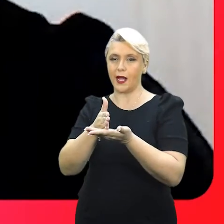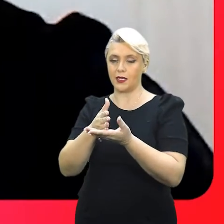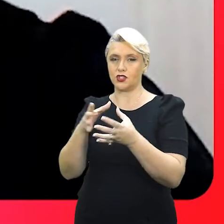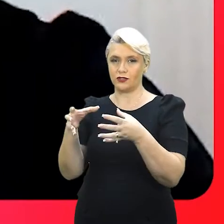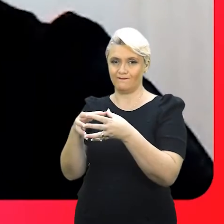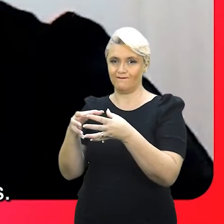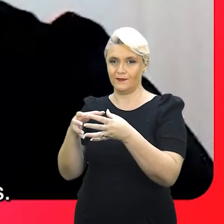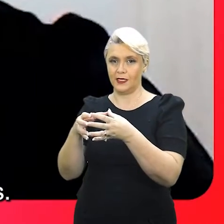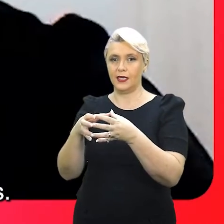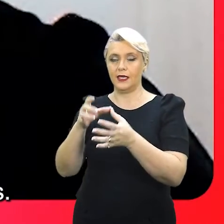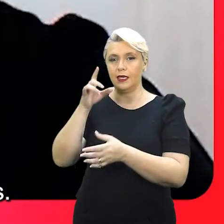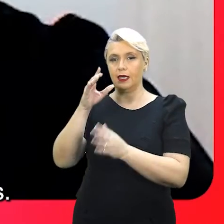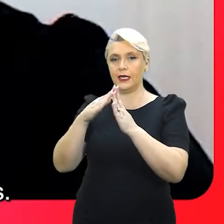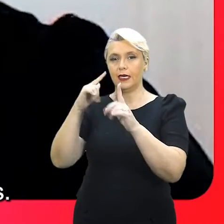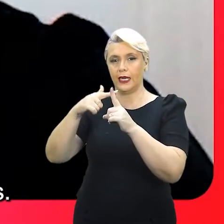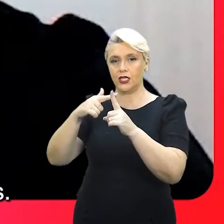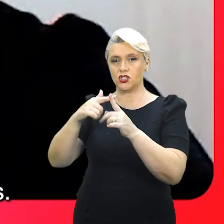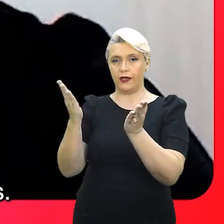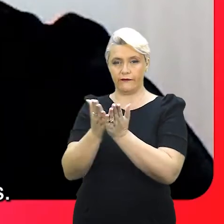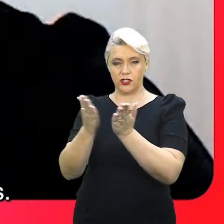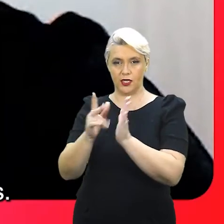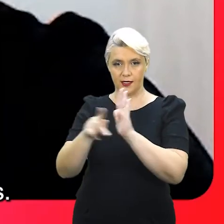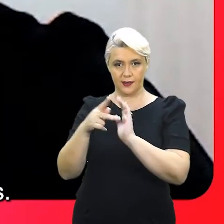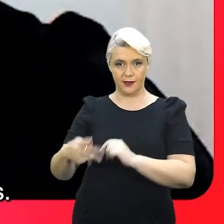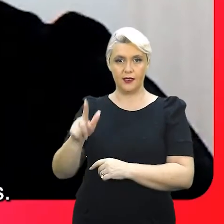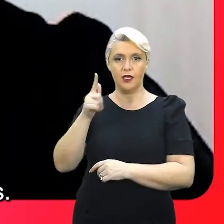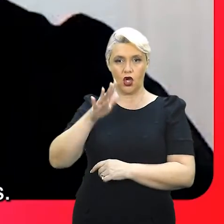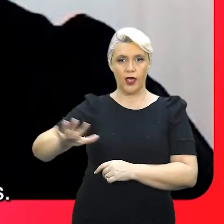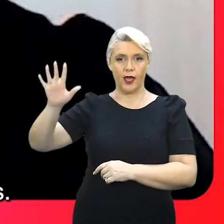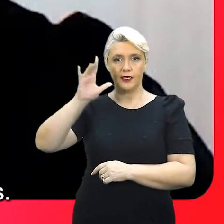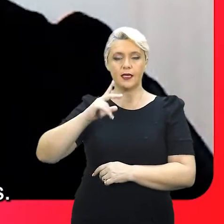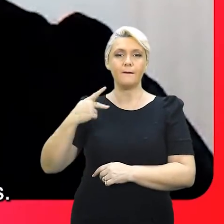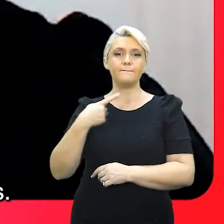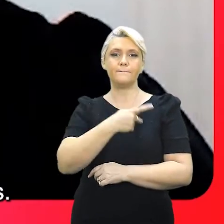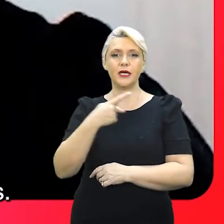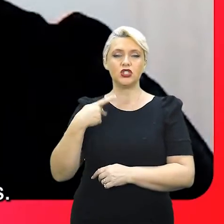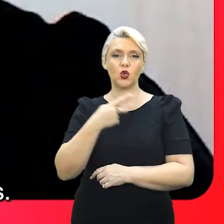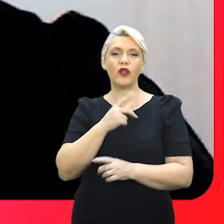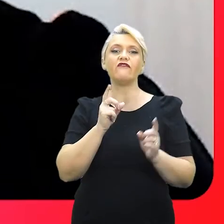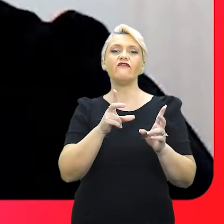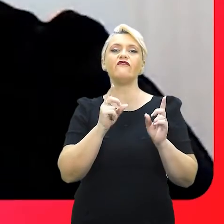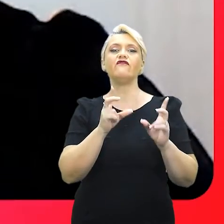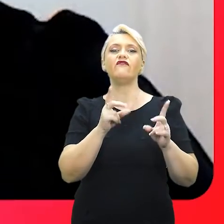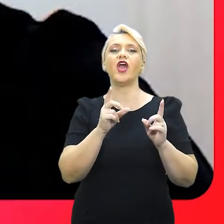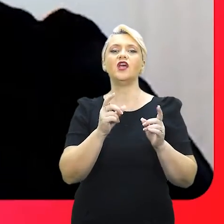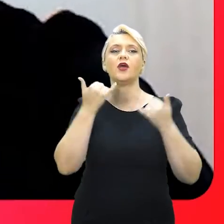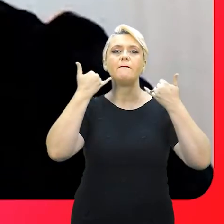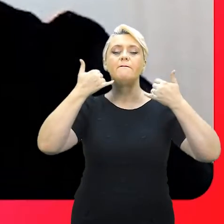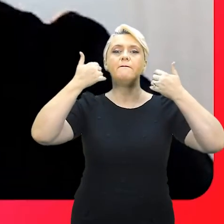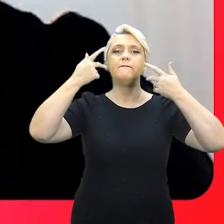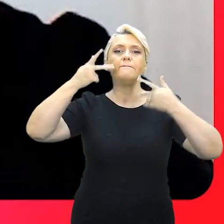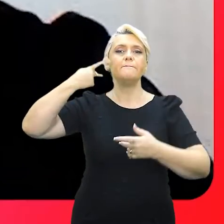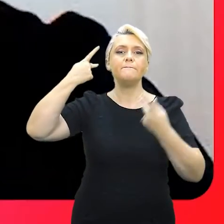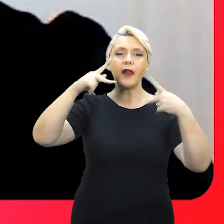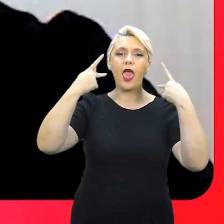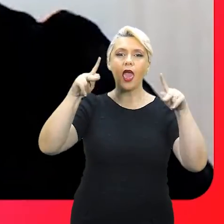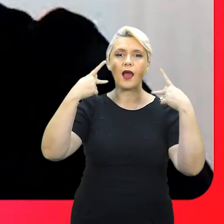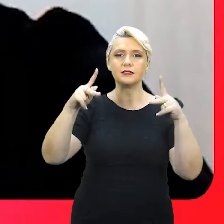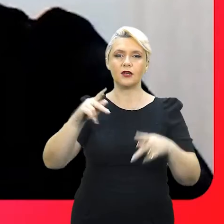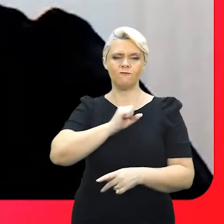execrável da igreja evangélica em Goiás, de pastores que vendem a palavra de Deus, são canalhas